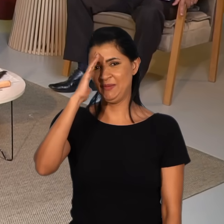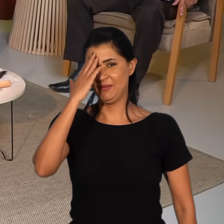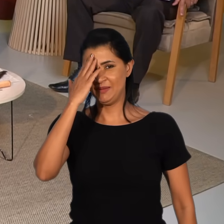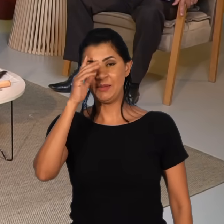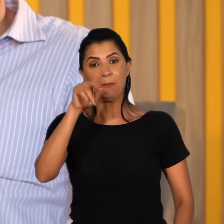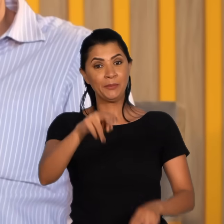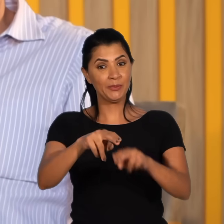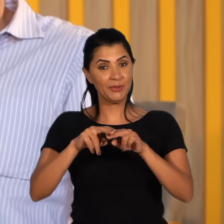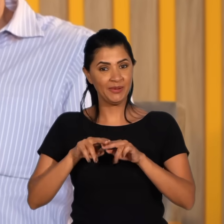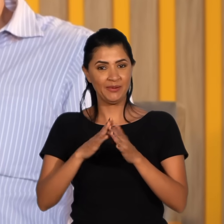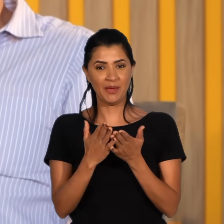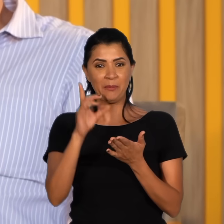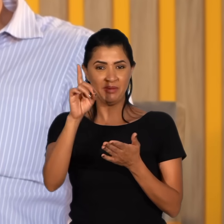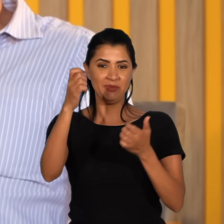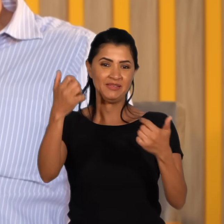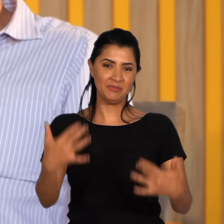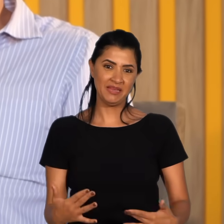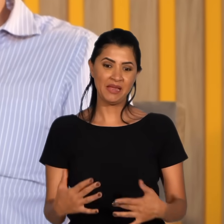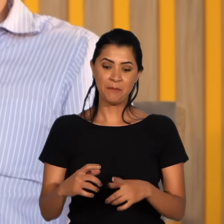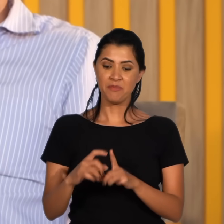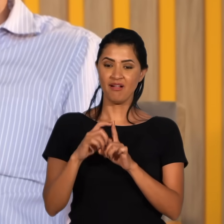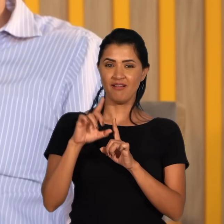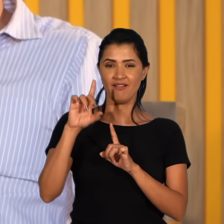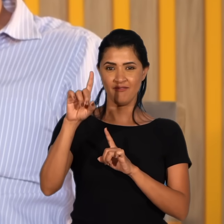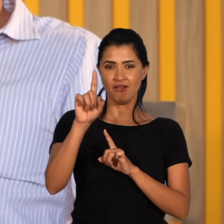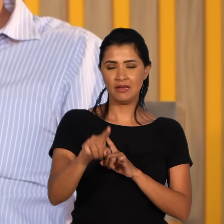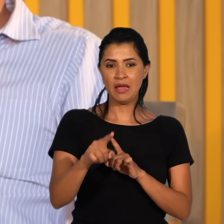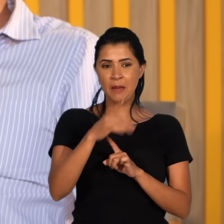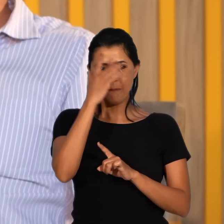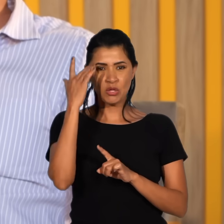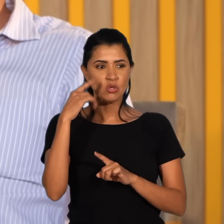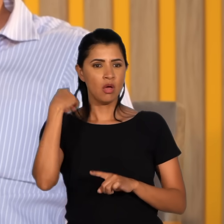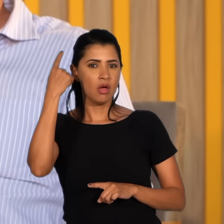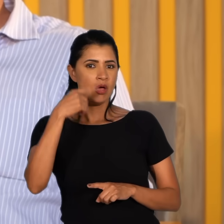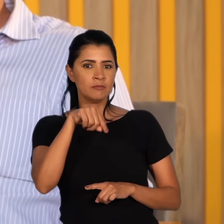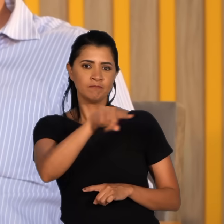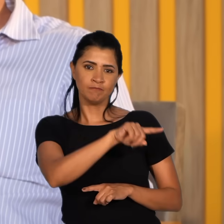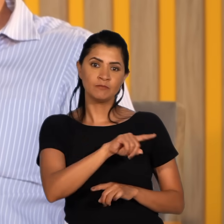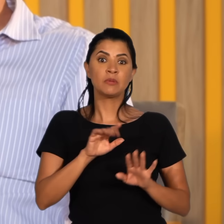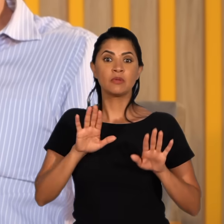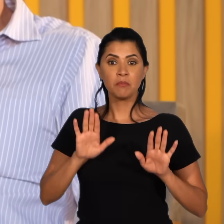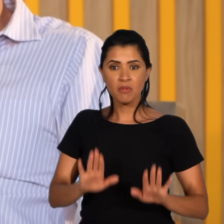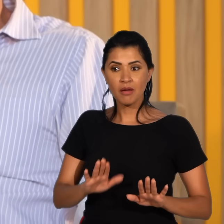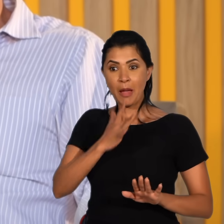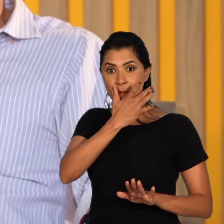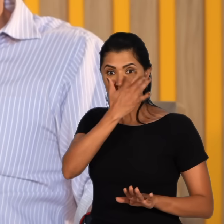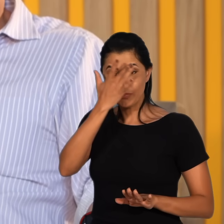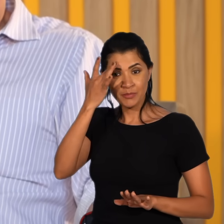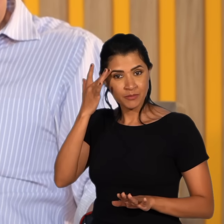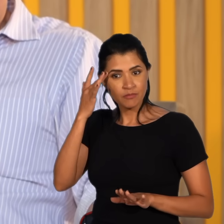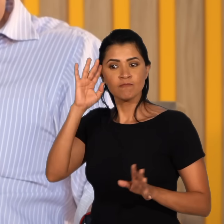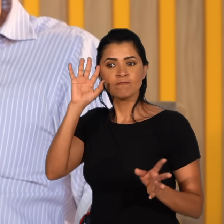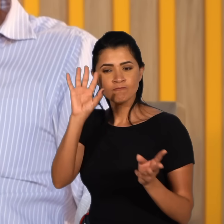que a palavra de Deus diz né A palavra de Deus é loucura aos que perecem né mas para quem